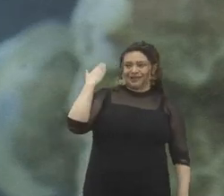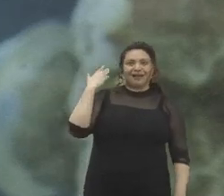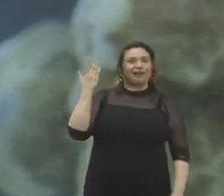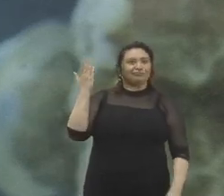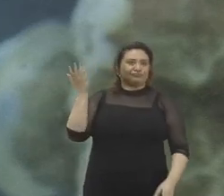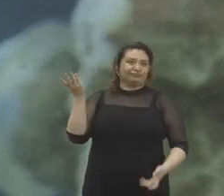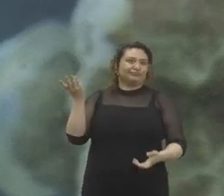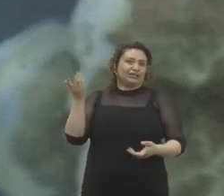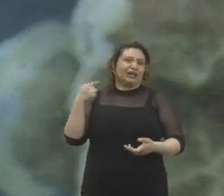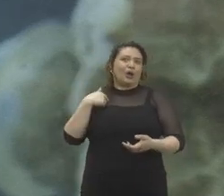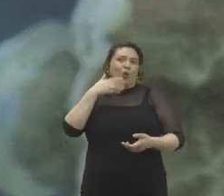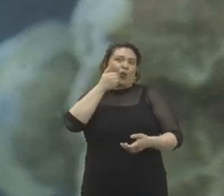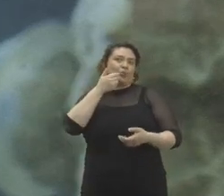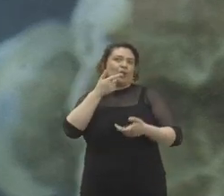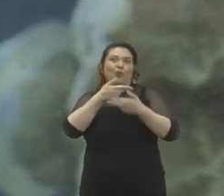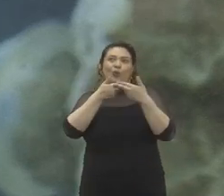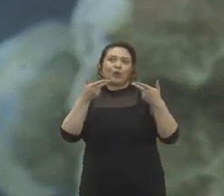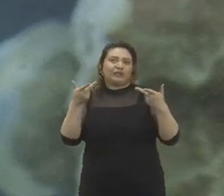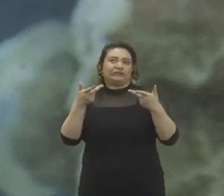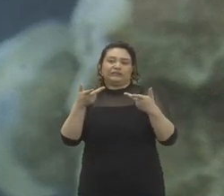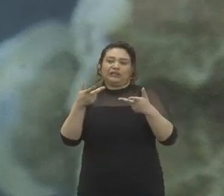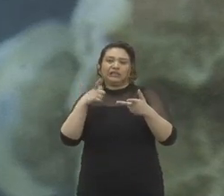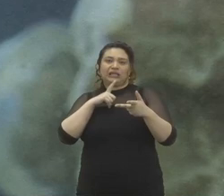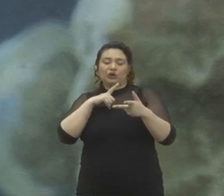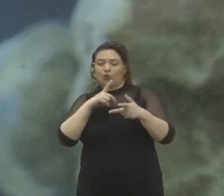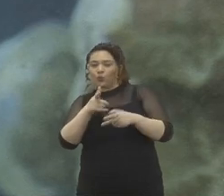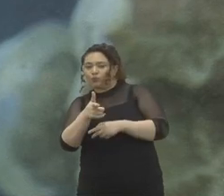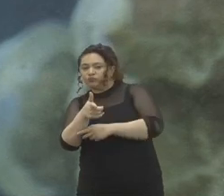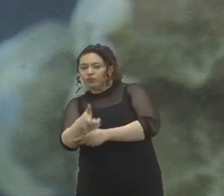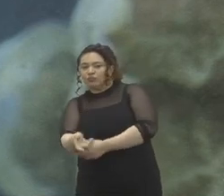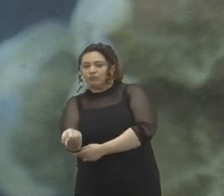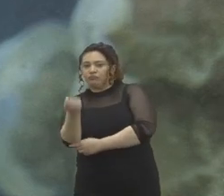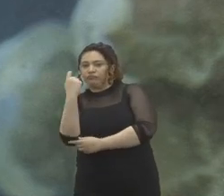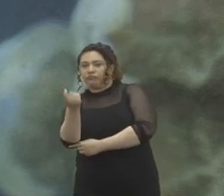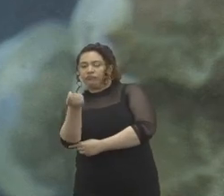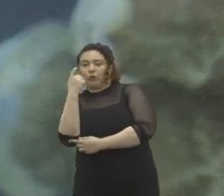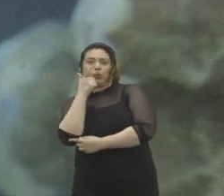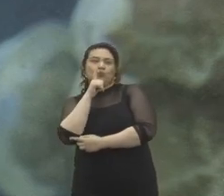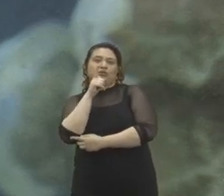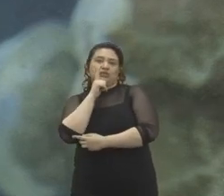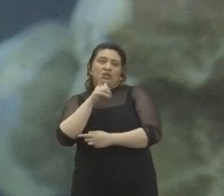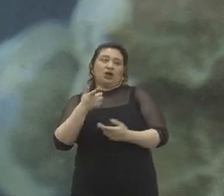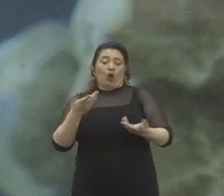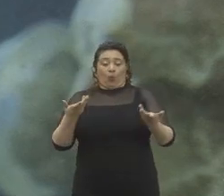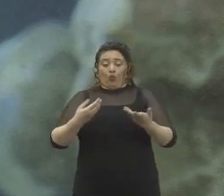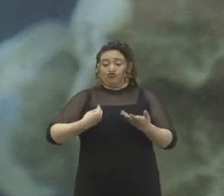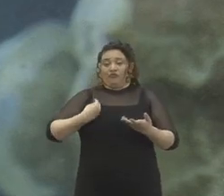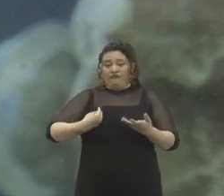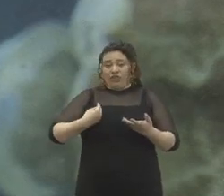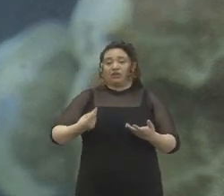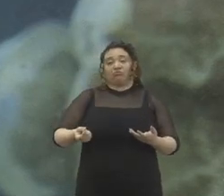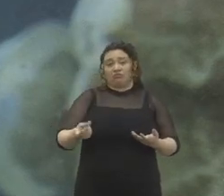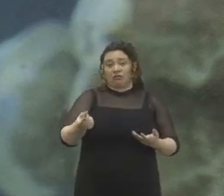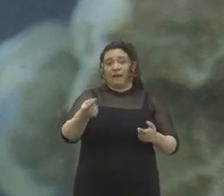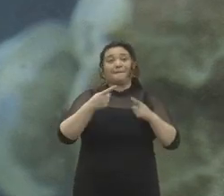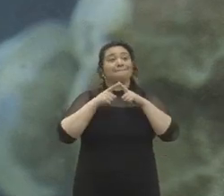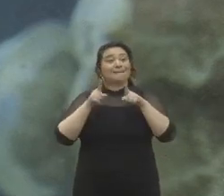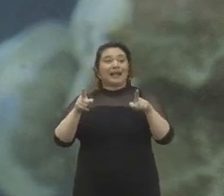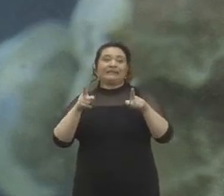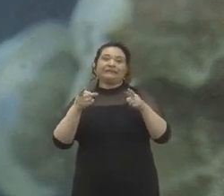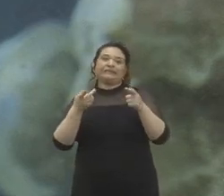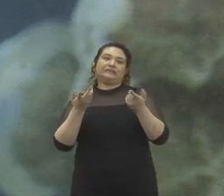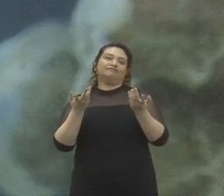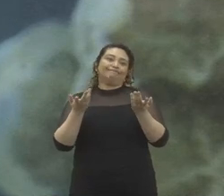então Possivelmente hoje tem uma perspectiva de vida mais longa do que antigamente mas a